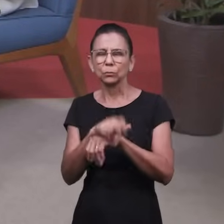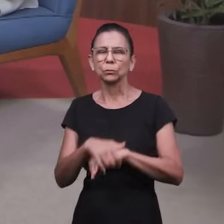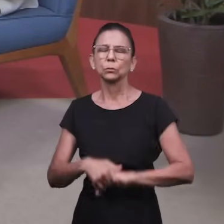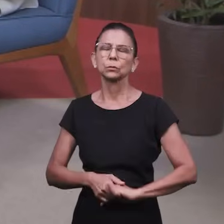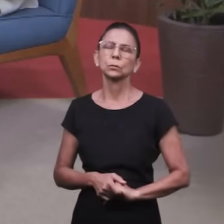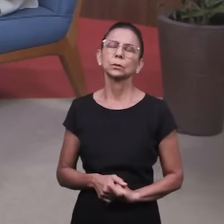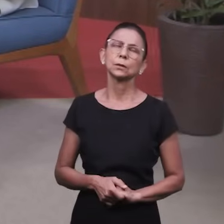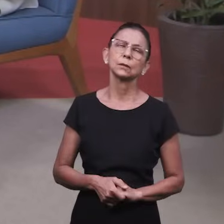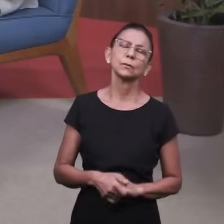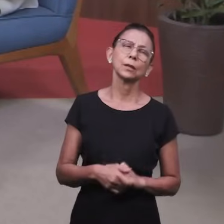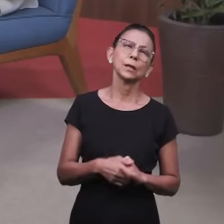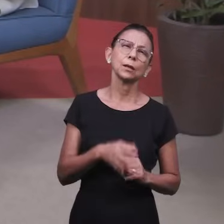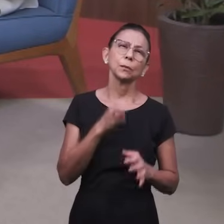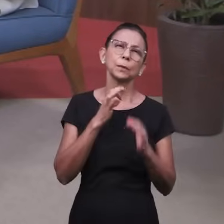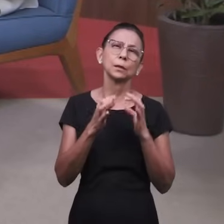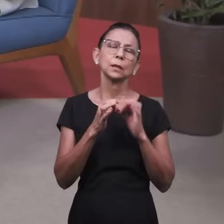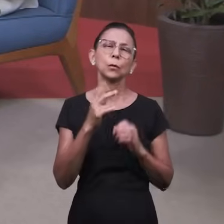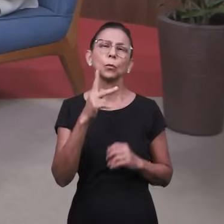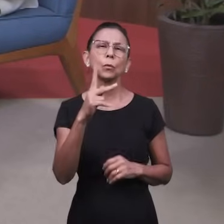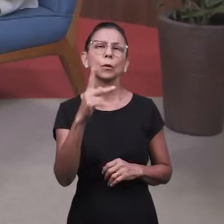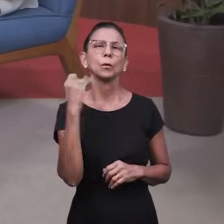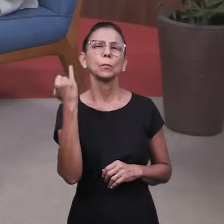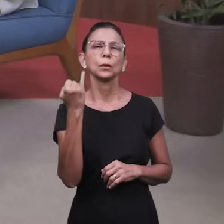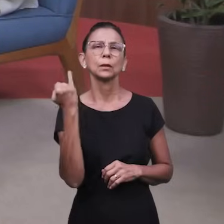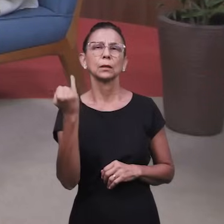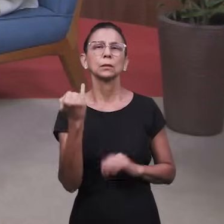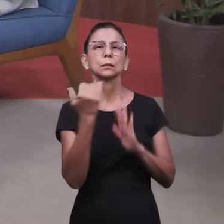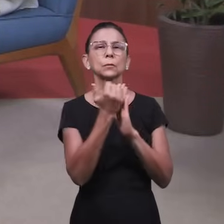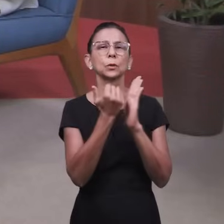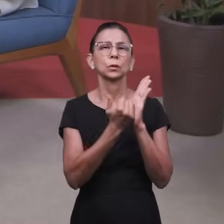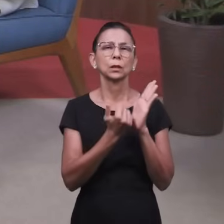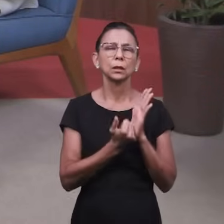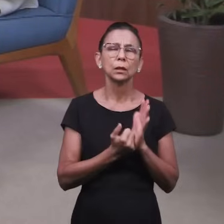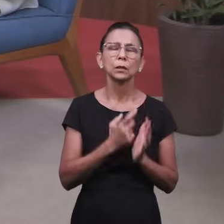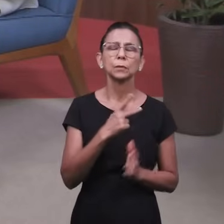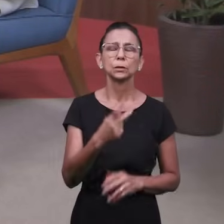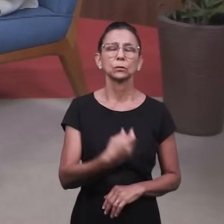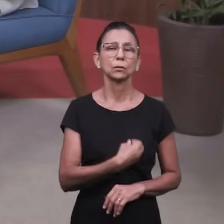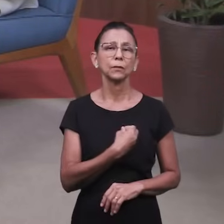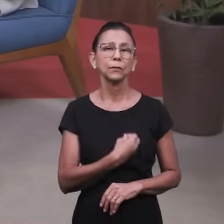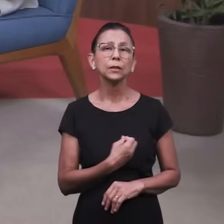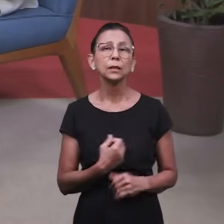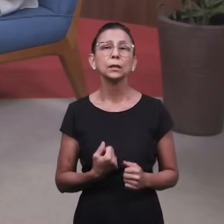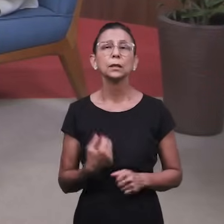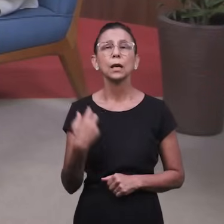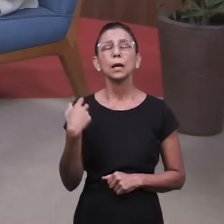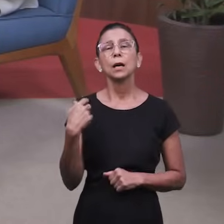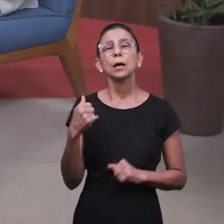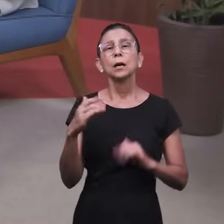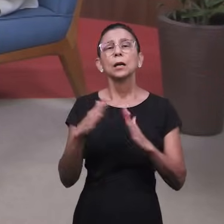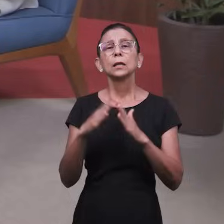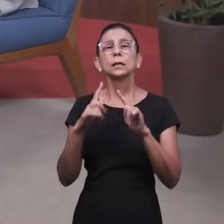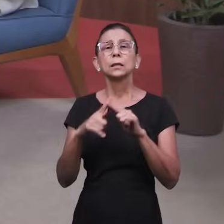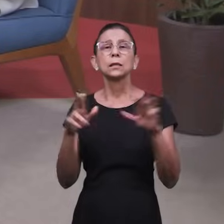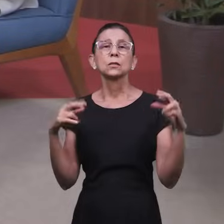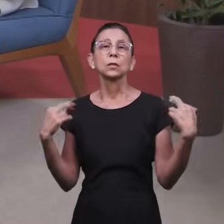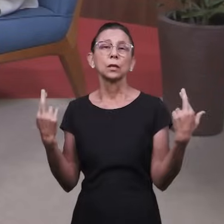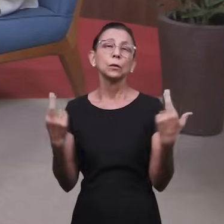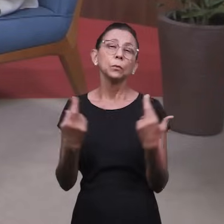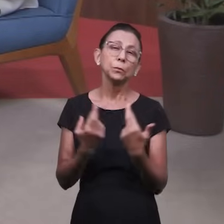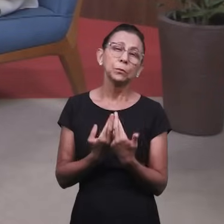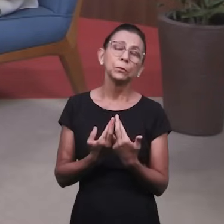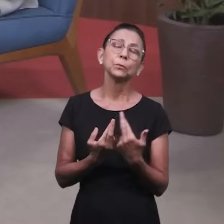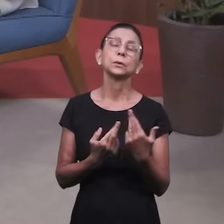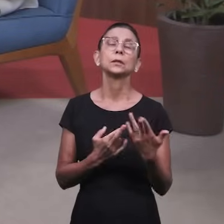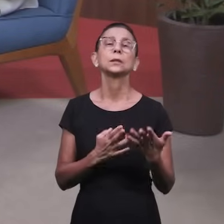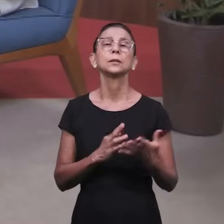importância deste programa para a sua vida, para a sua família, para a igreja onde você está, para aquele grupo que assiste o programa e você sempre